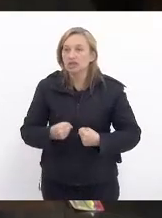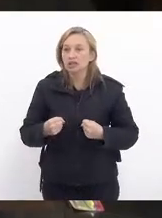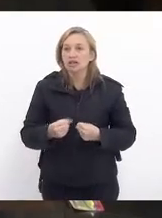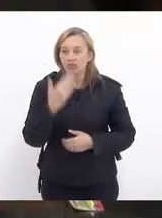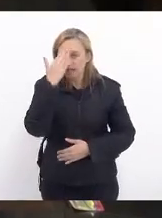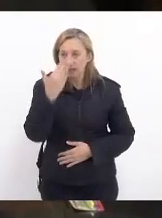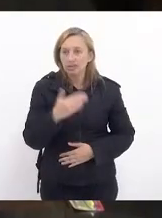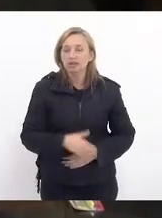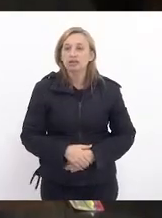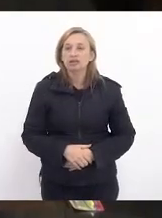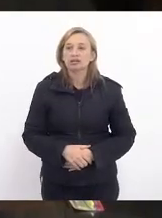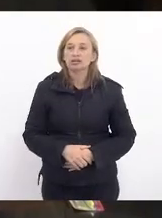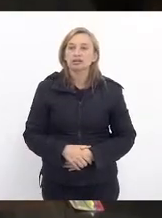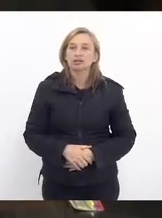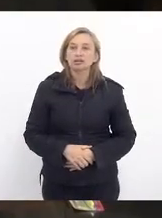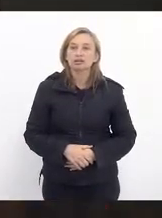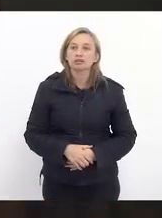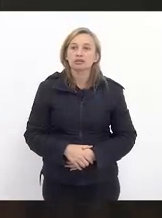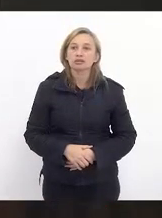Muito obrigado